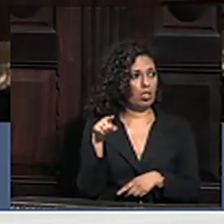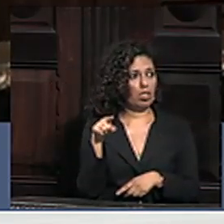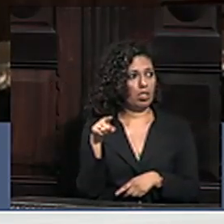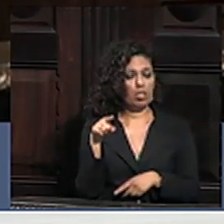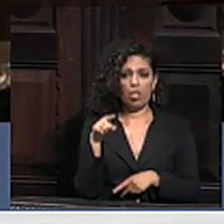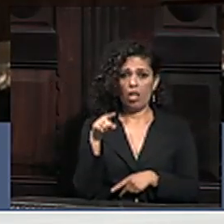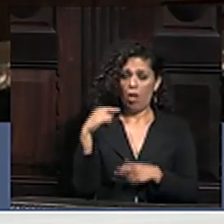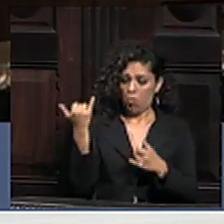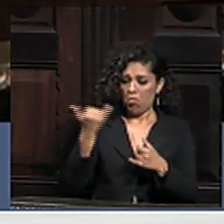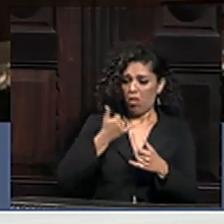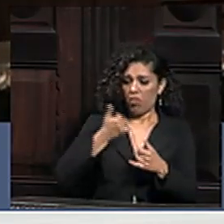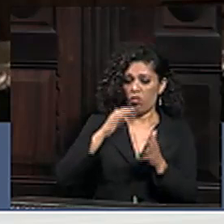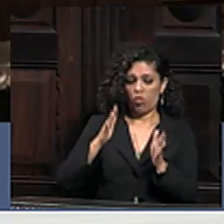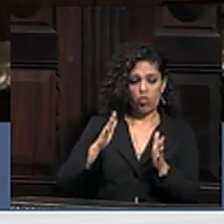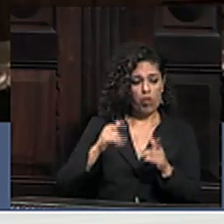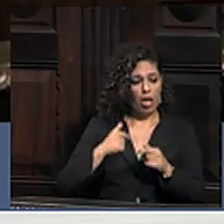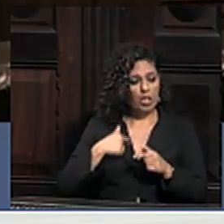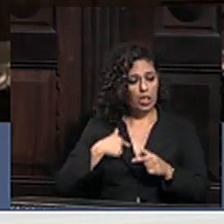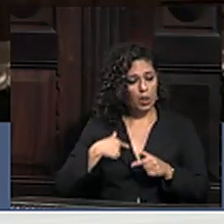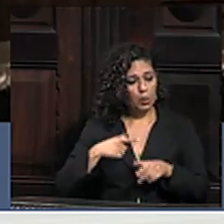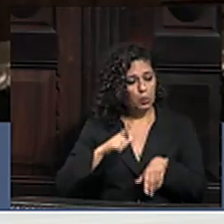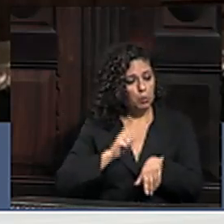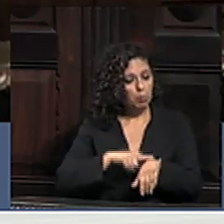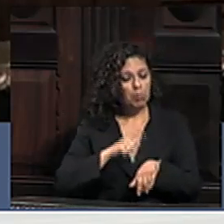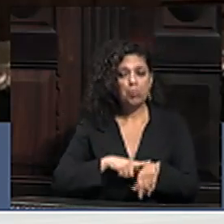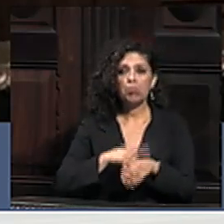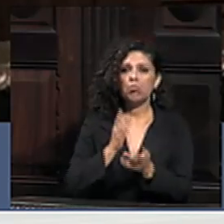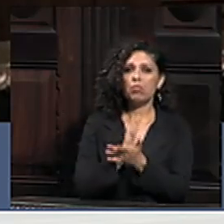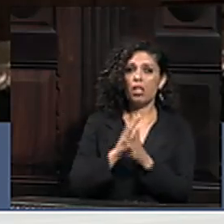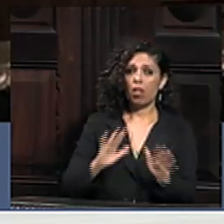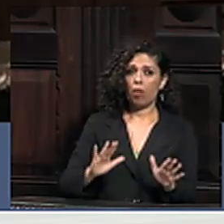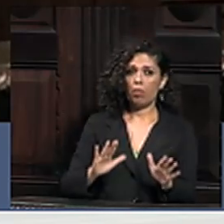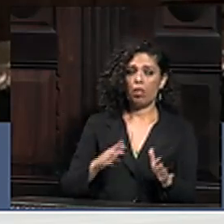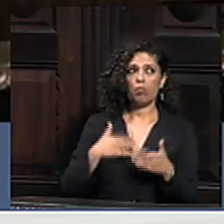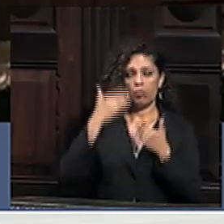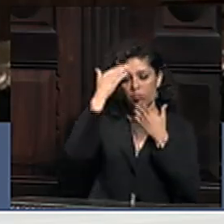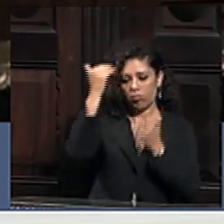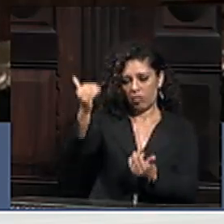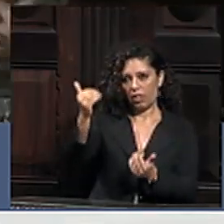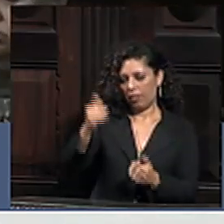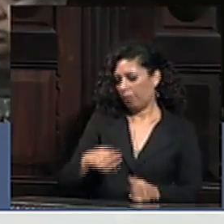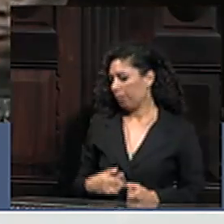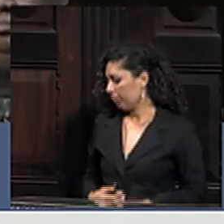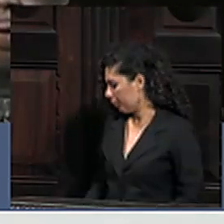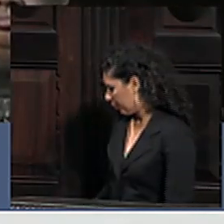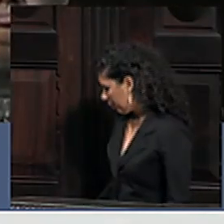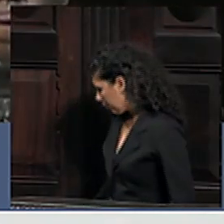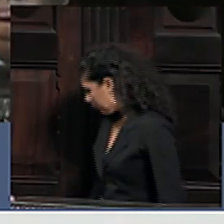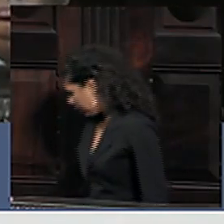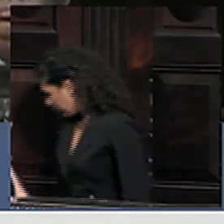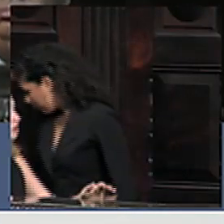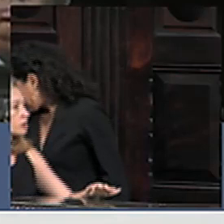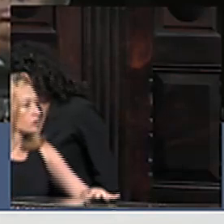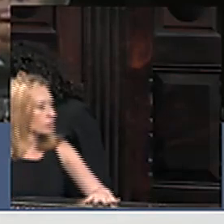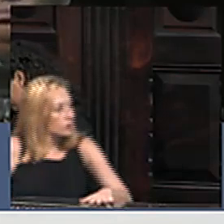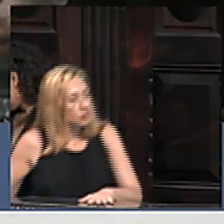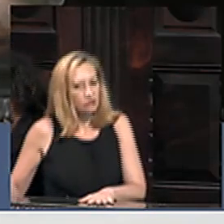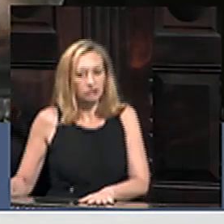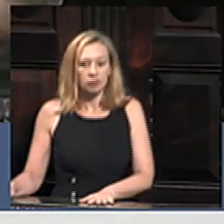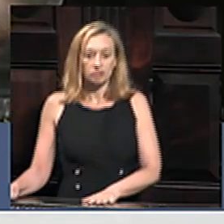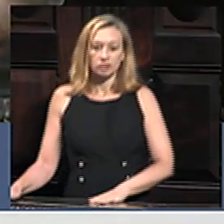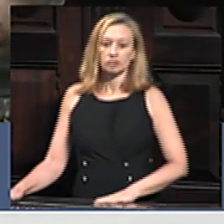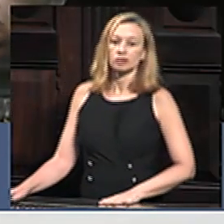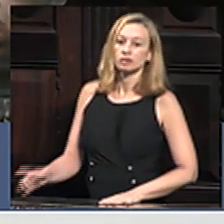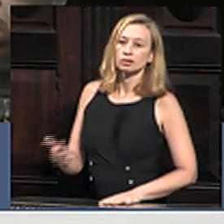assinalou aqui que o meu tempo acabou. Eu já ultrapassei bastante. Muito obrigado. Próximo orador inscrito é o nobre deputado